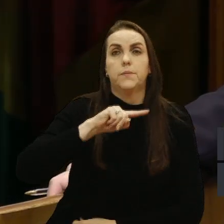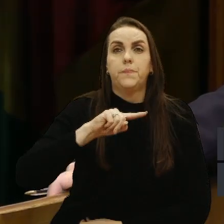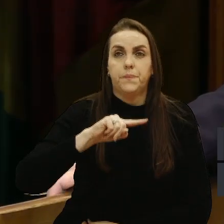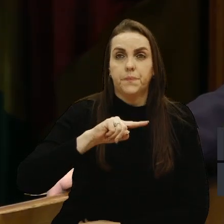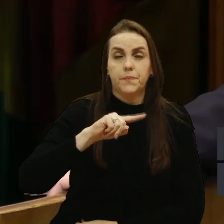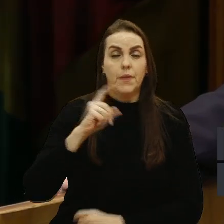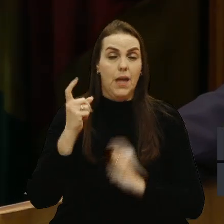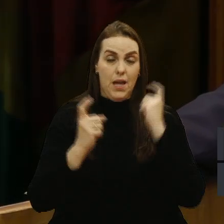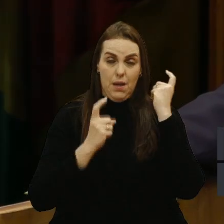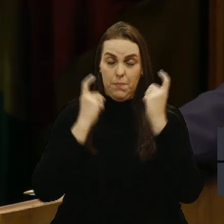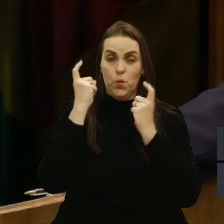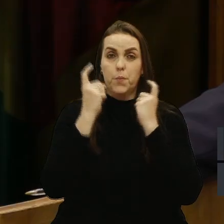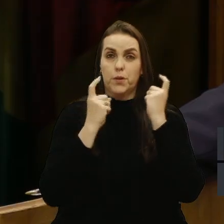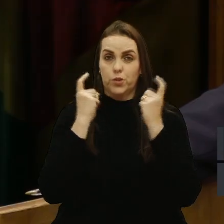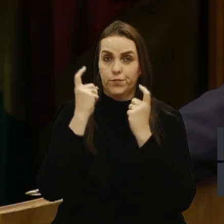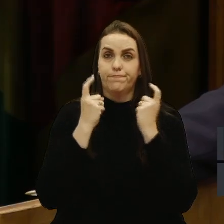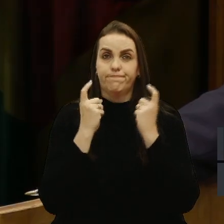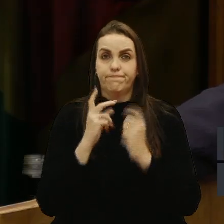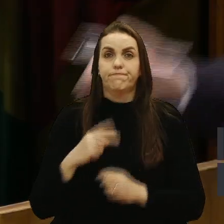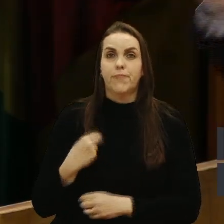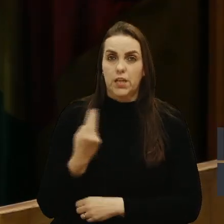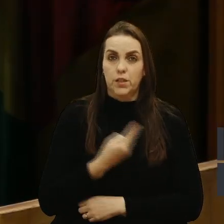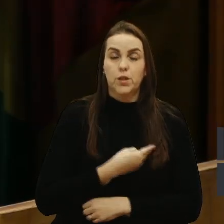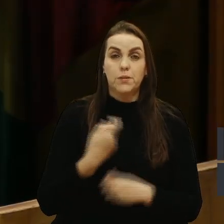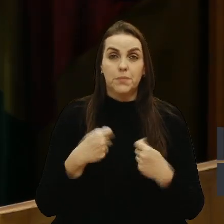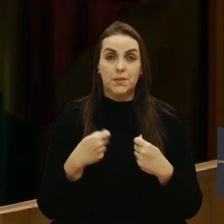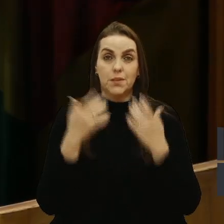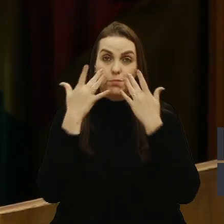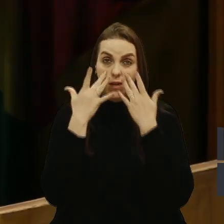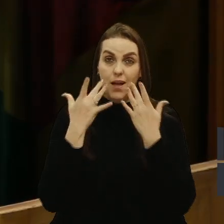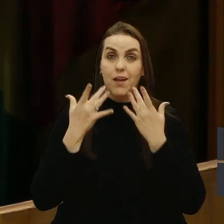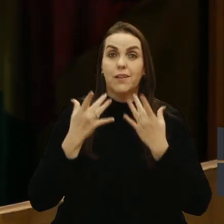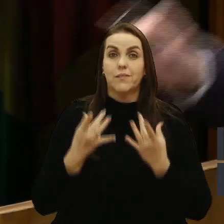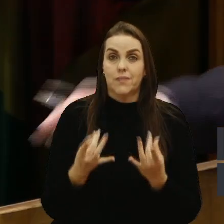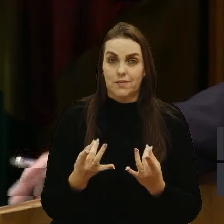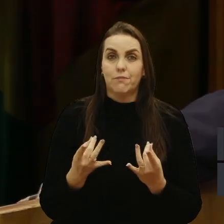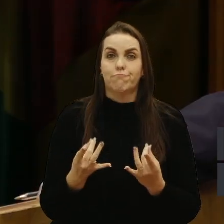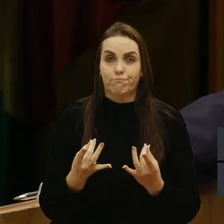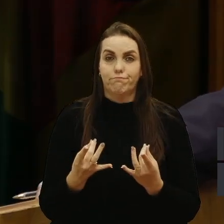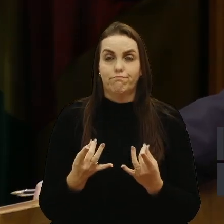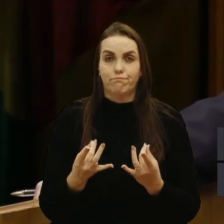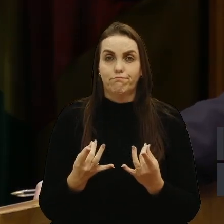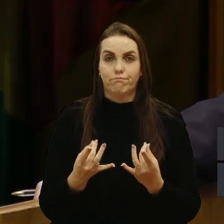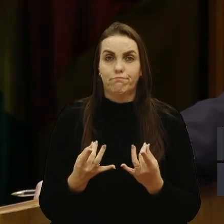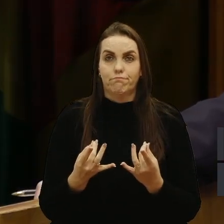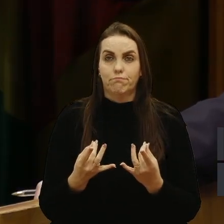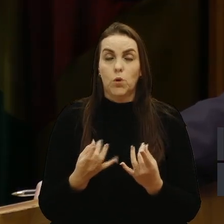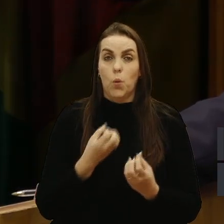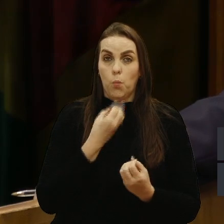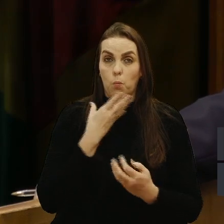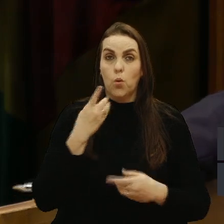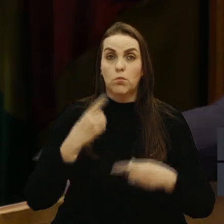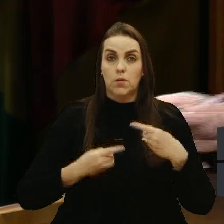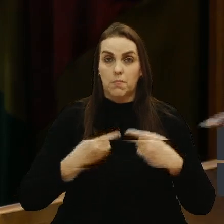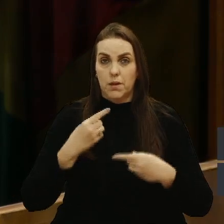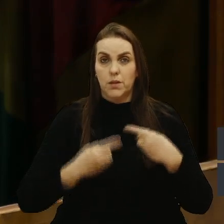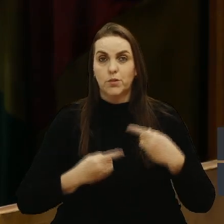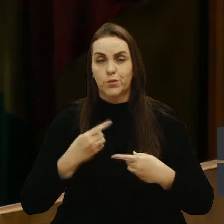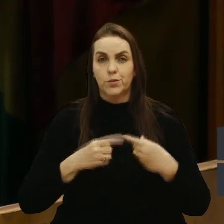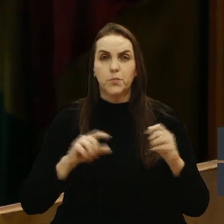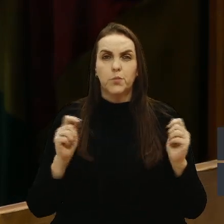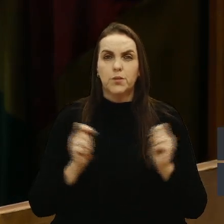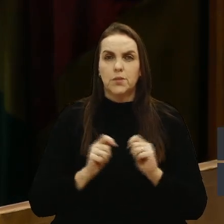preocupante e nós precisamos estar atentos para que, num bom debate,